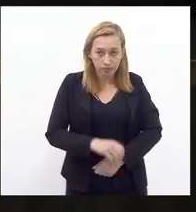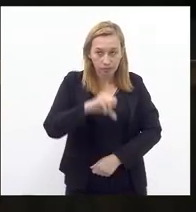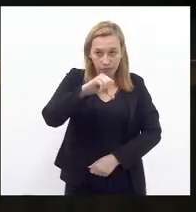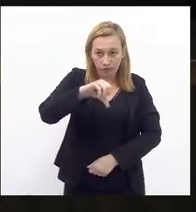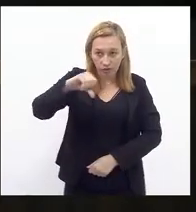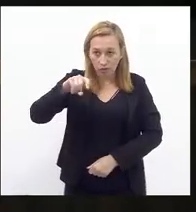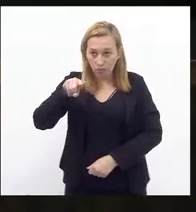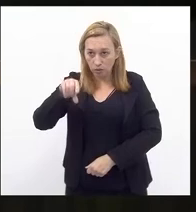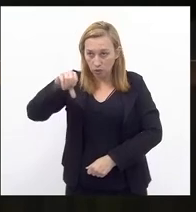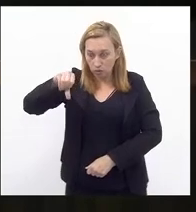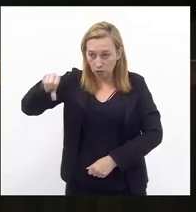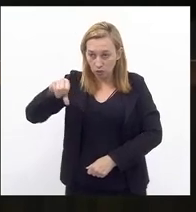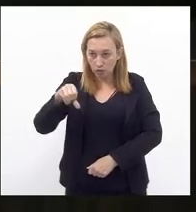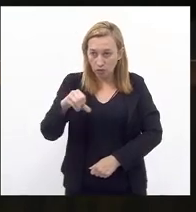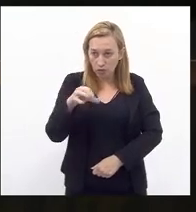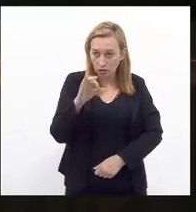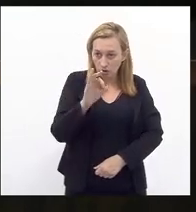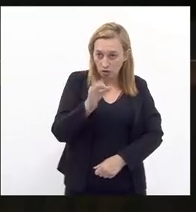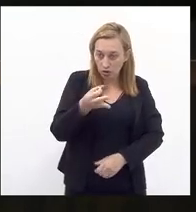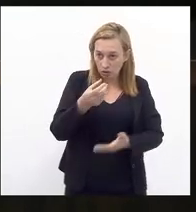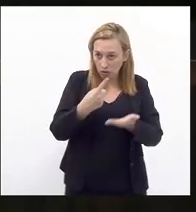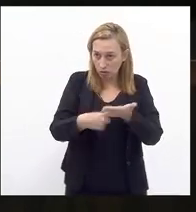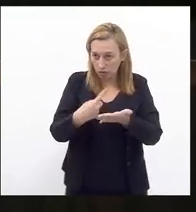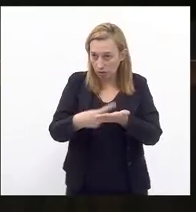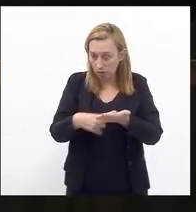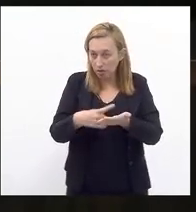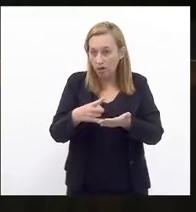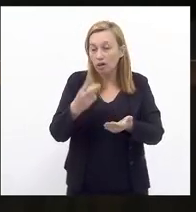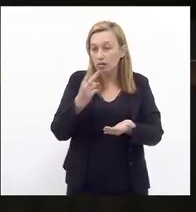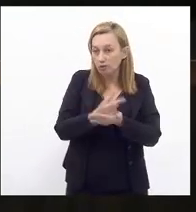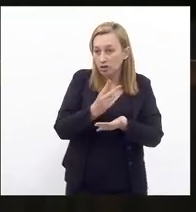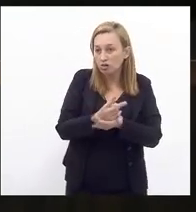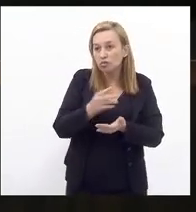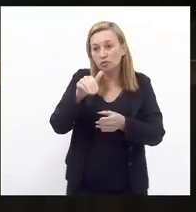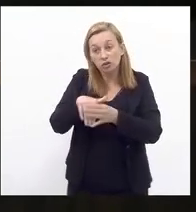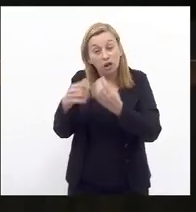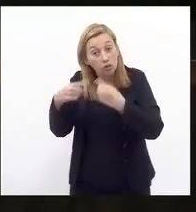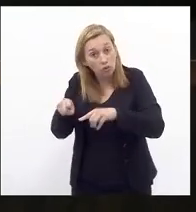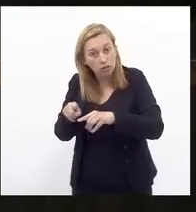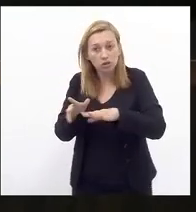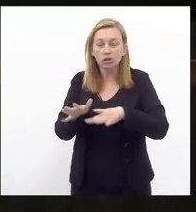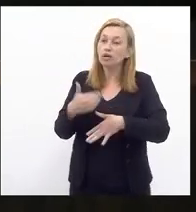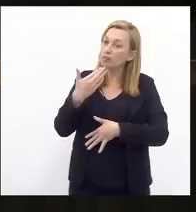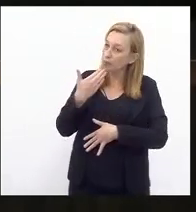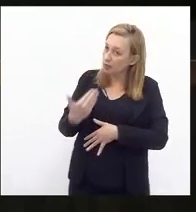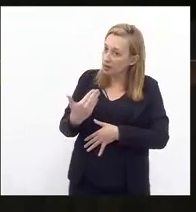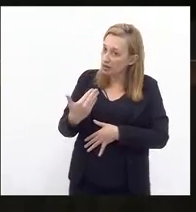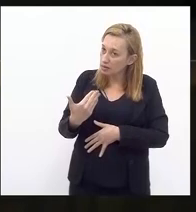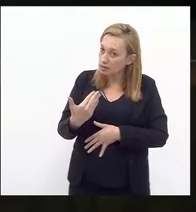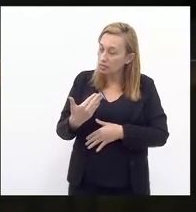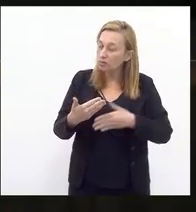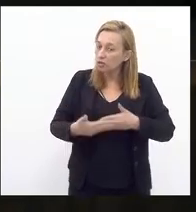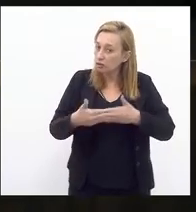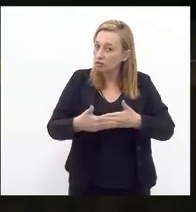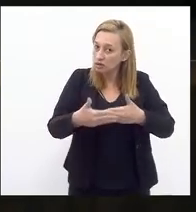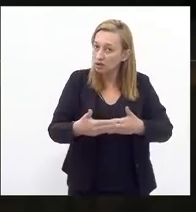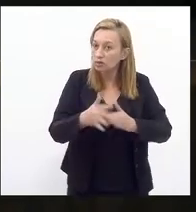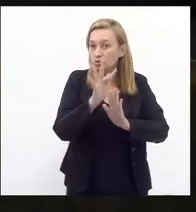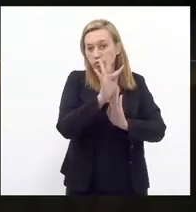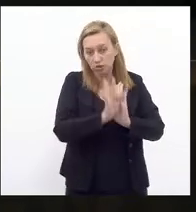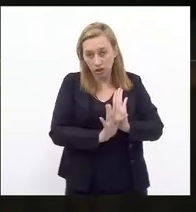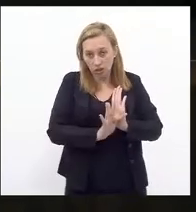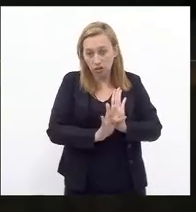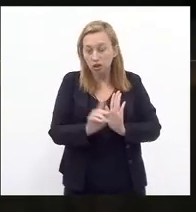99.9 acordado mesmo quem de novo quem vai votar conta por favor me diria que ele possa avançar no texto